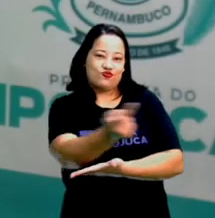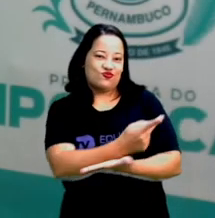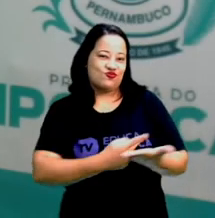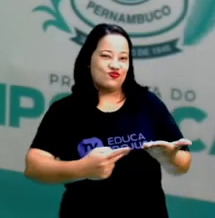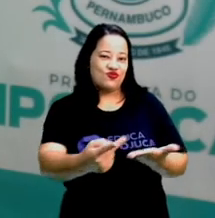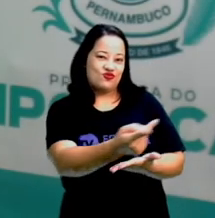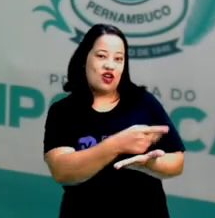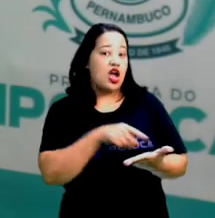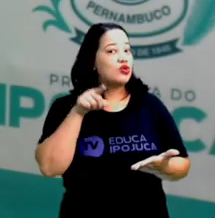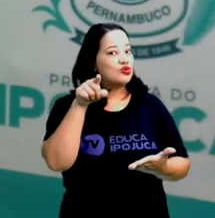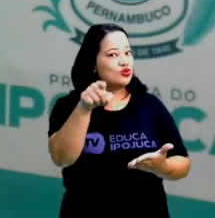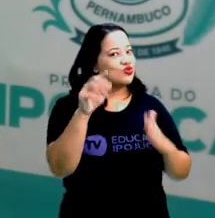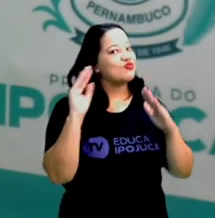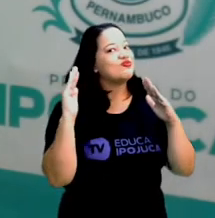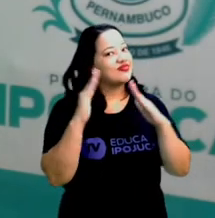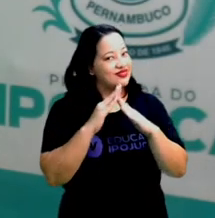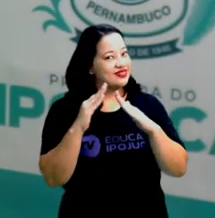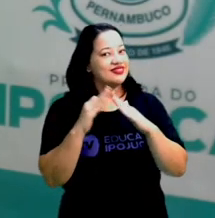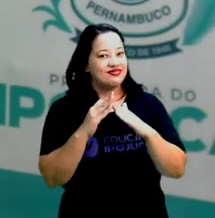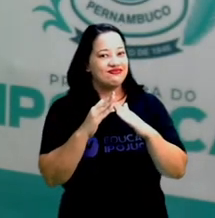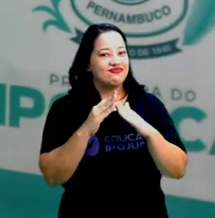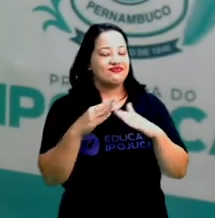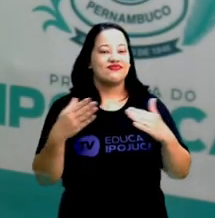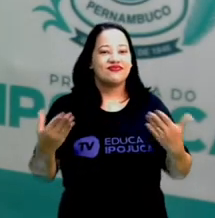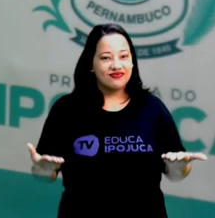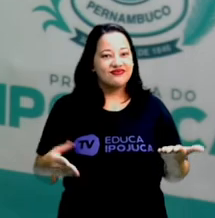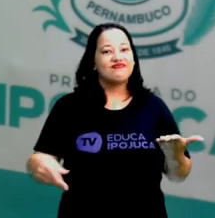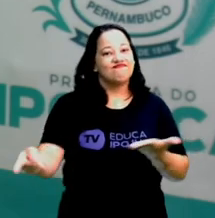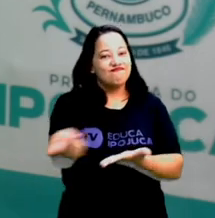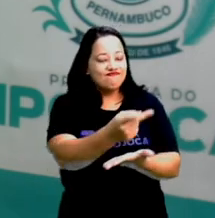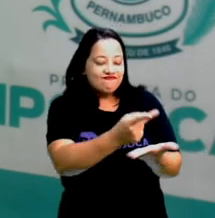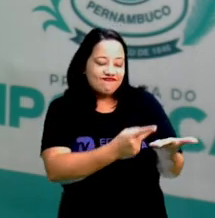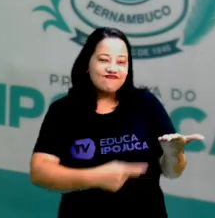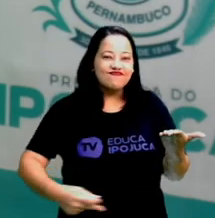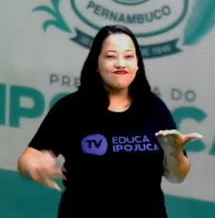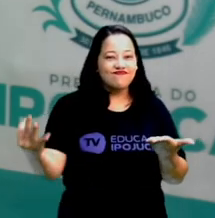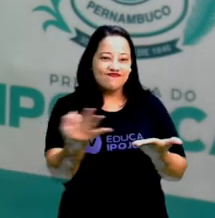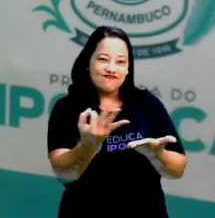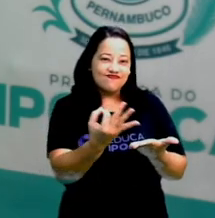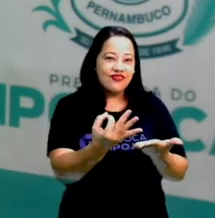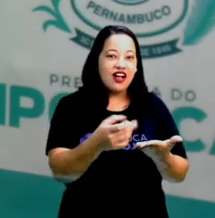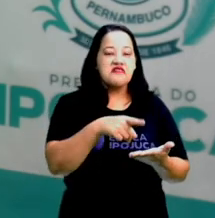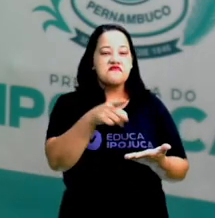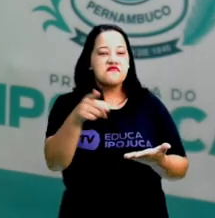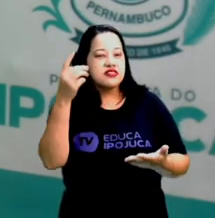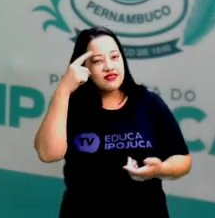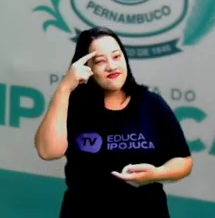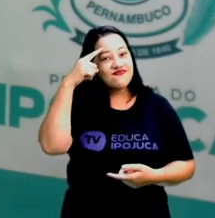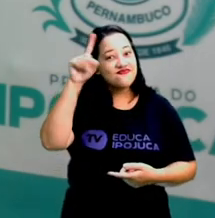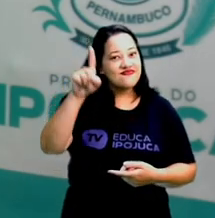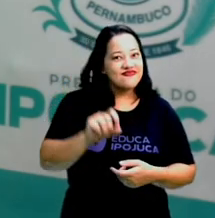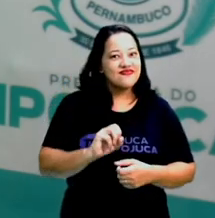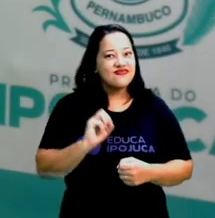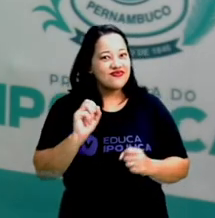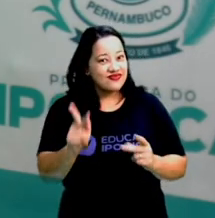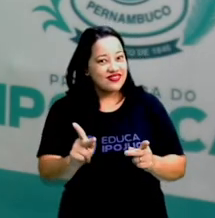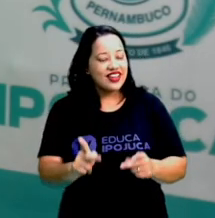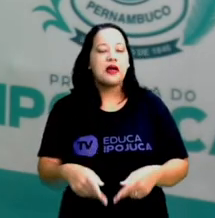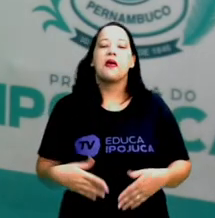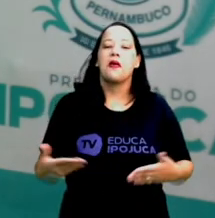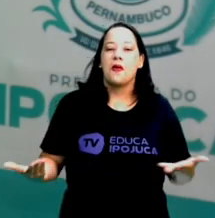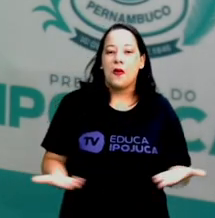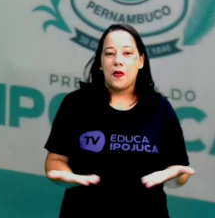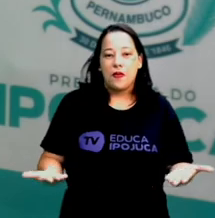sua moradia, da sua casa? Então, capricha, usa aí a sua criatividade, certo? Por